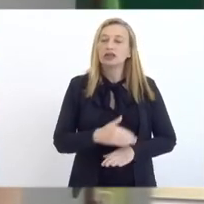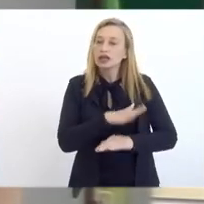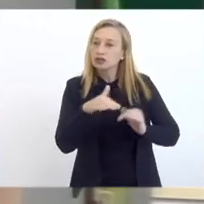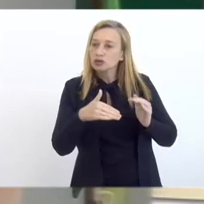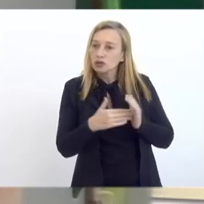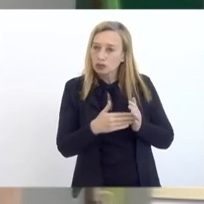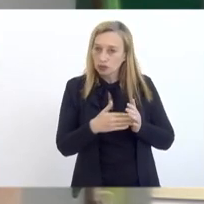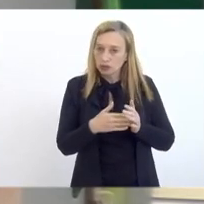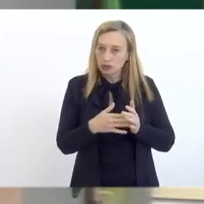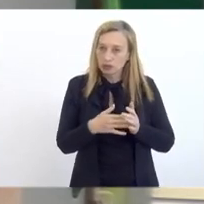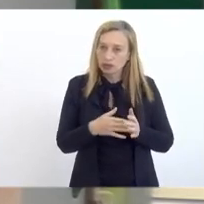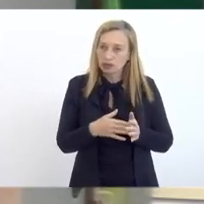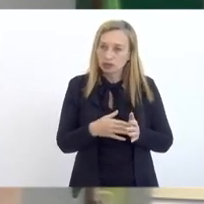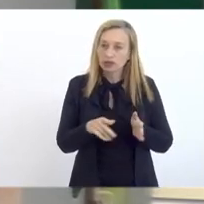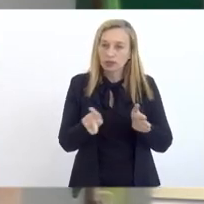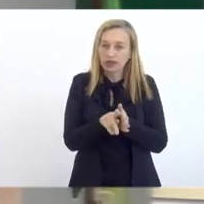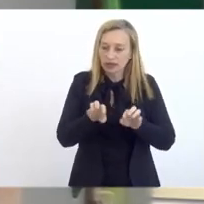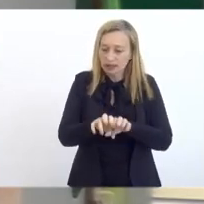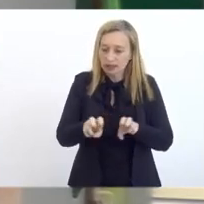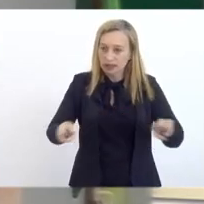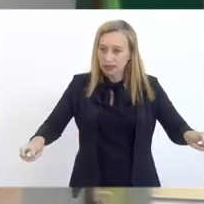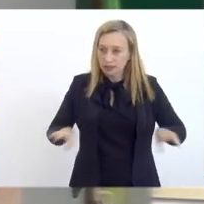toda a mesa.